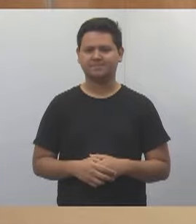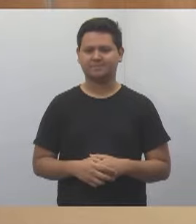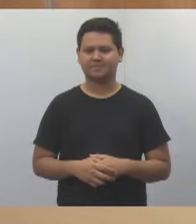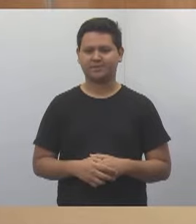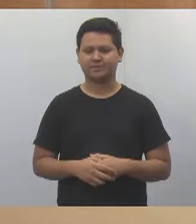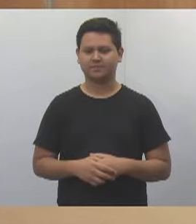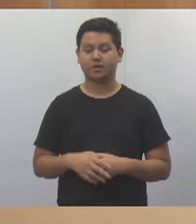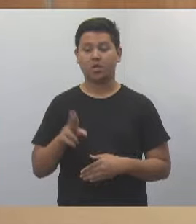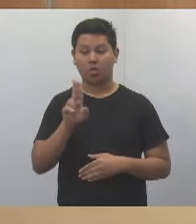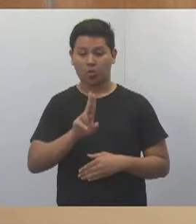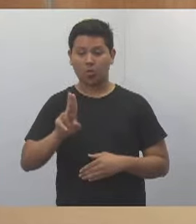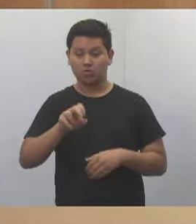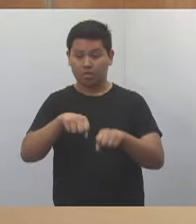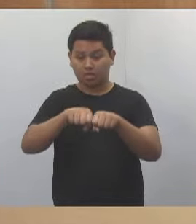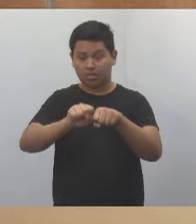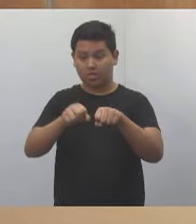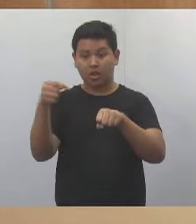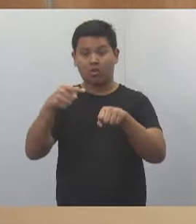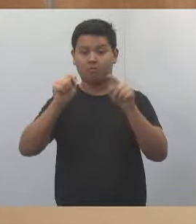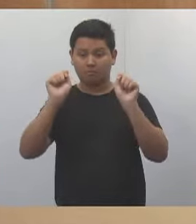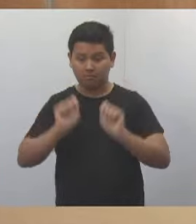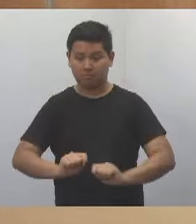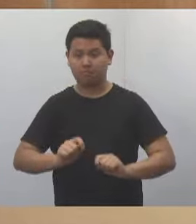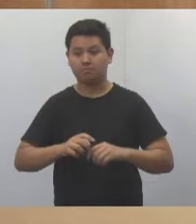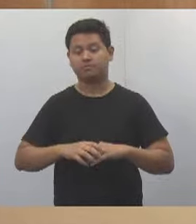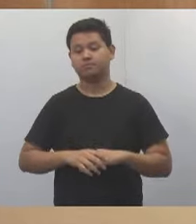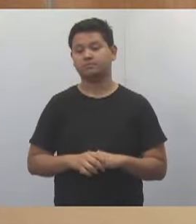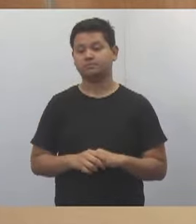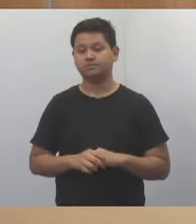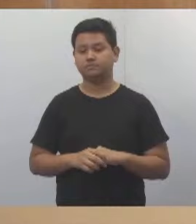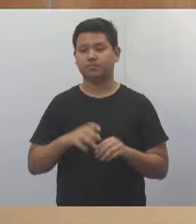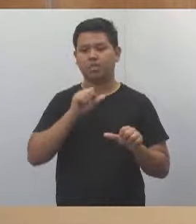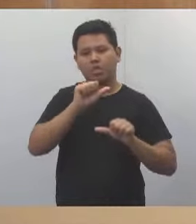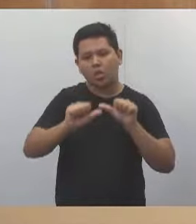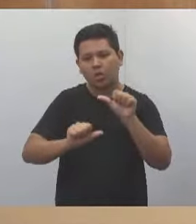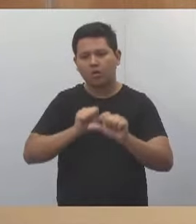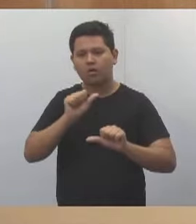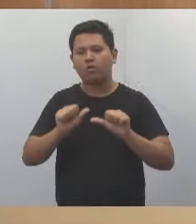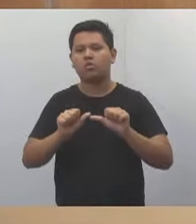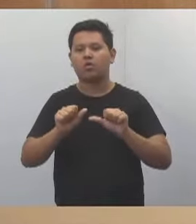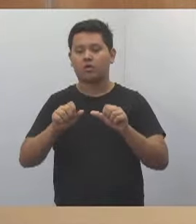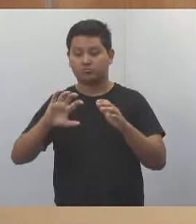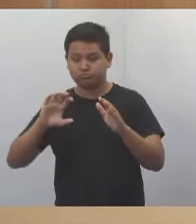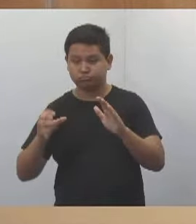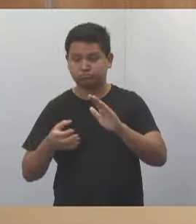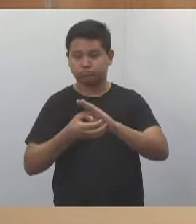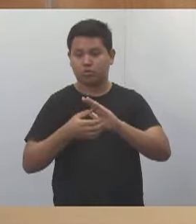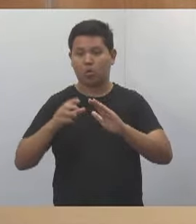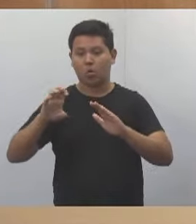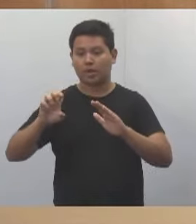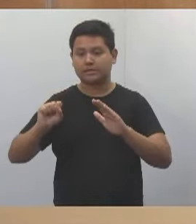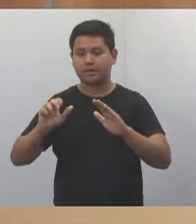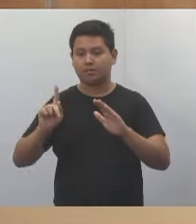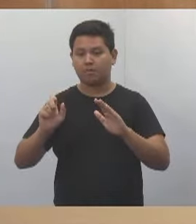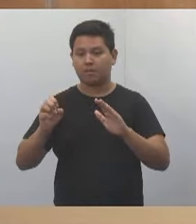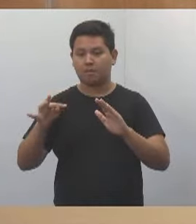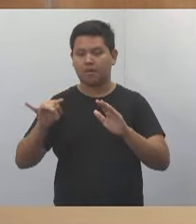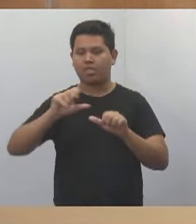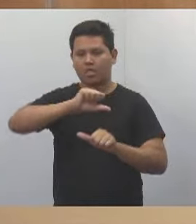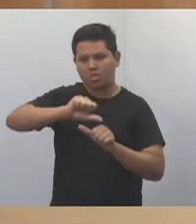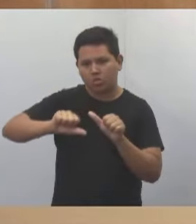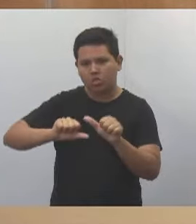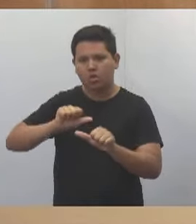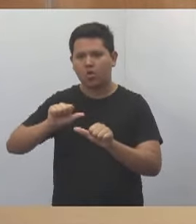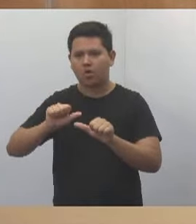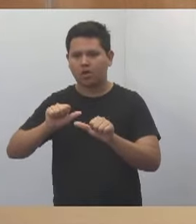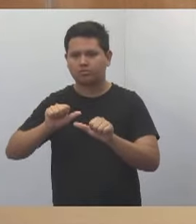o usuário dessa motocicleta, ele troca então o escapamento para que essa moto